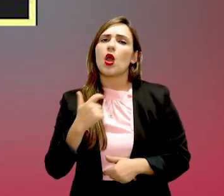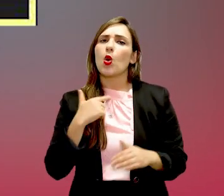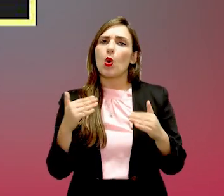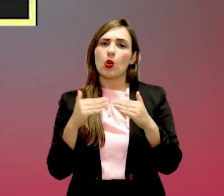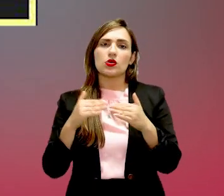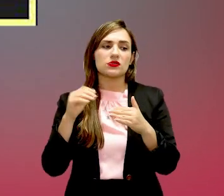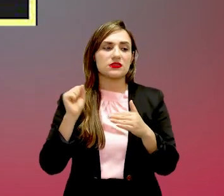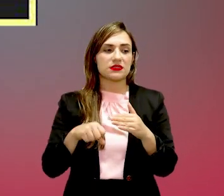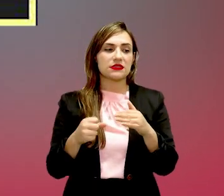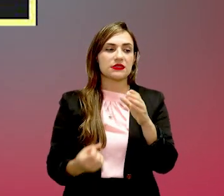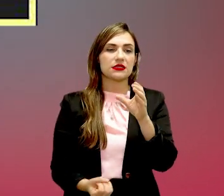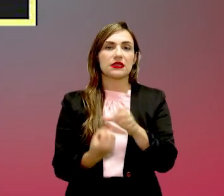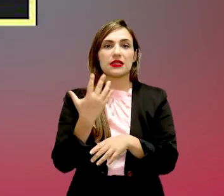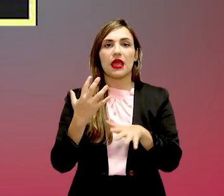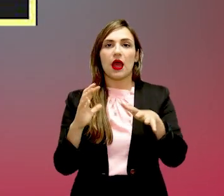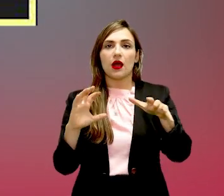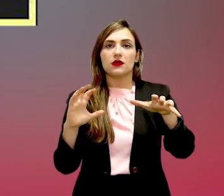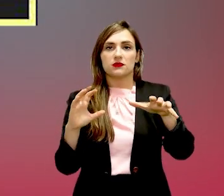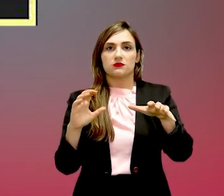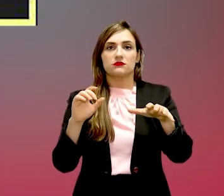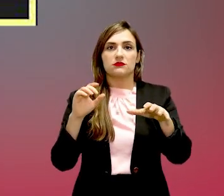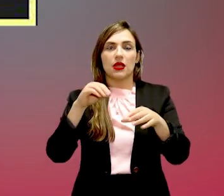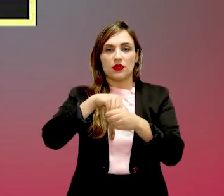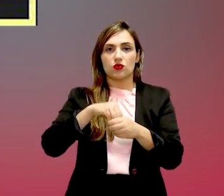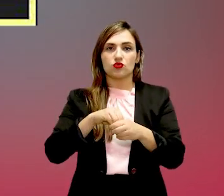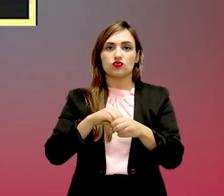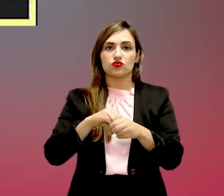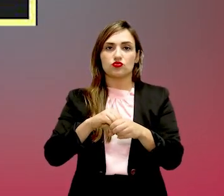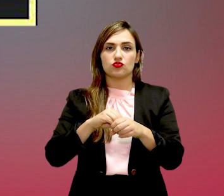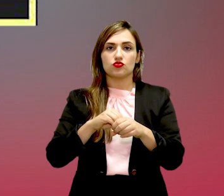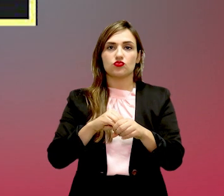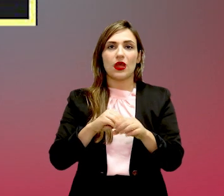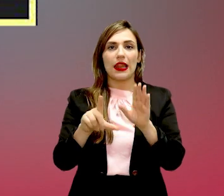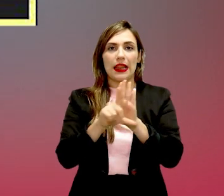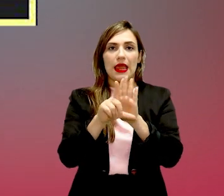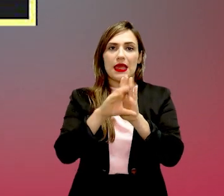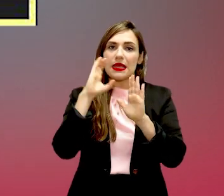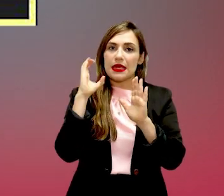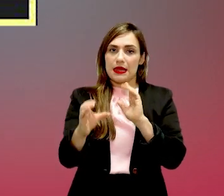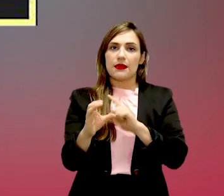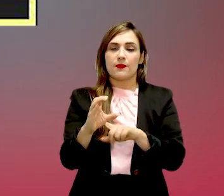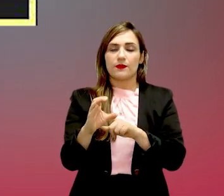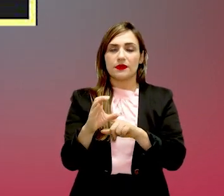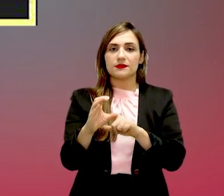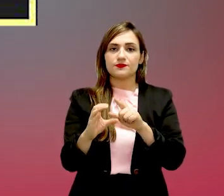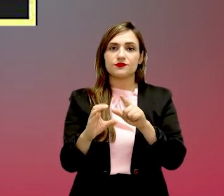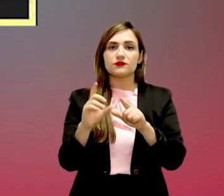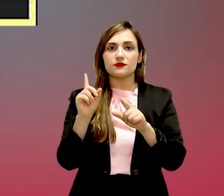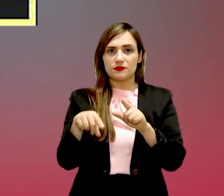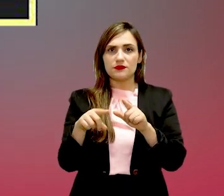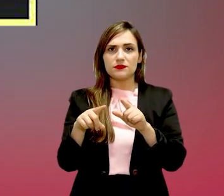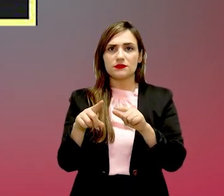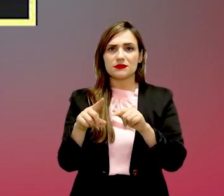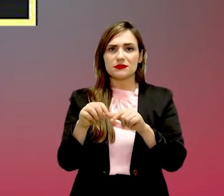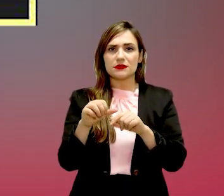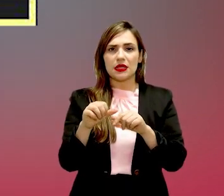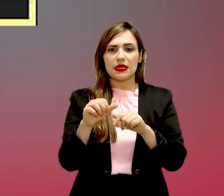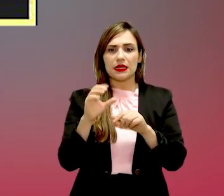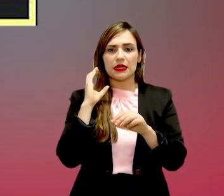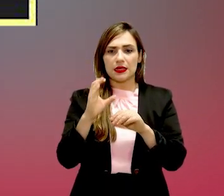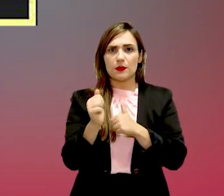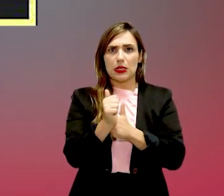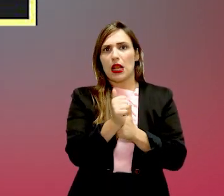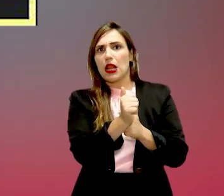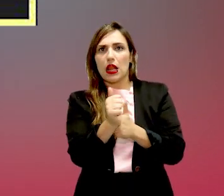Nacional em tipificar o crime de stalking. Essa perseguição contumaz feita principalmente contra